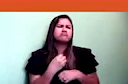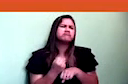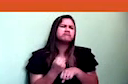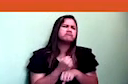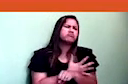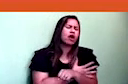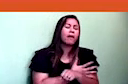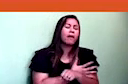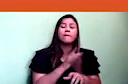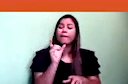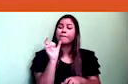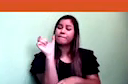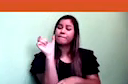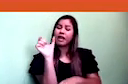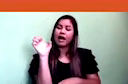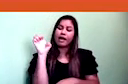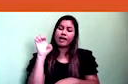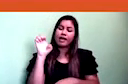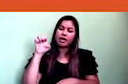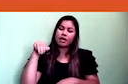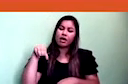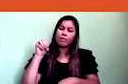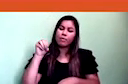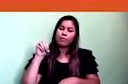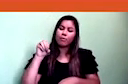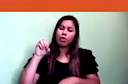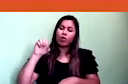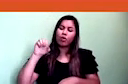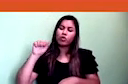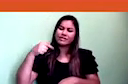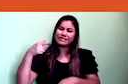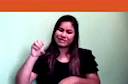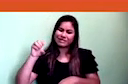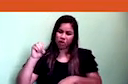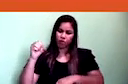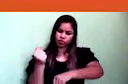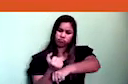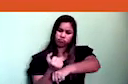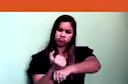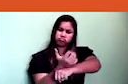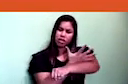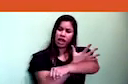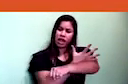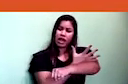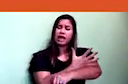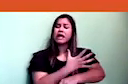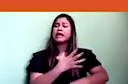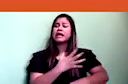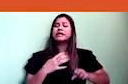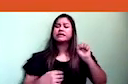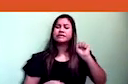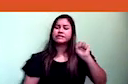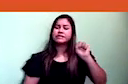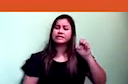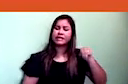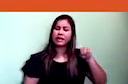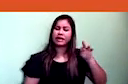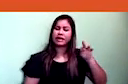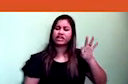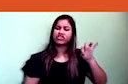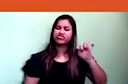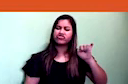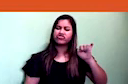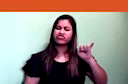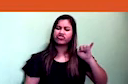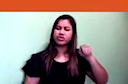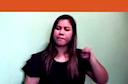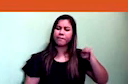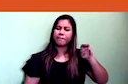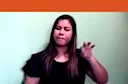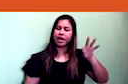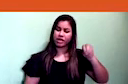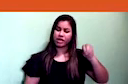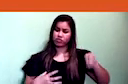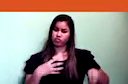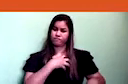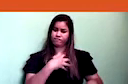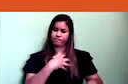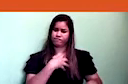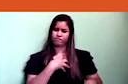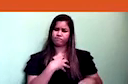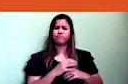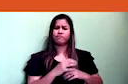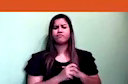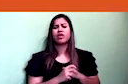sentimento? Então, quando nós falamos de emoção, nós estamos falando de uma reação moral. Toda aquela trava moral que a gente tem e que